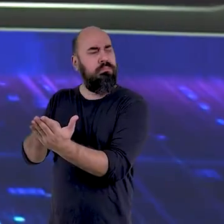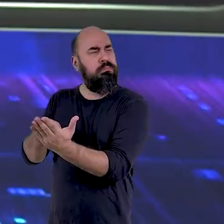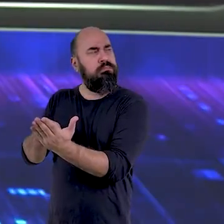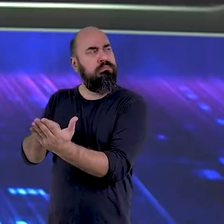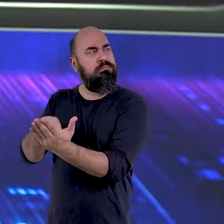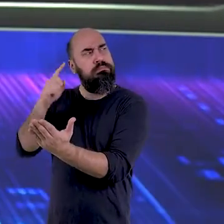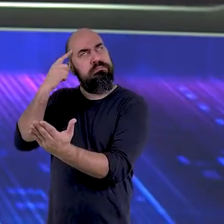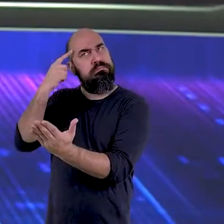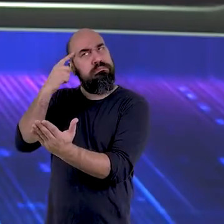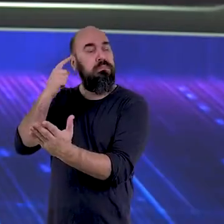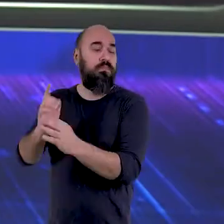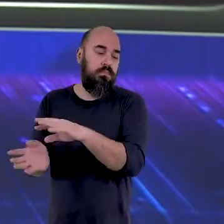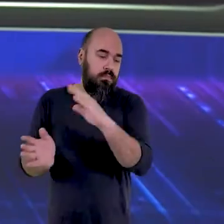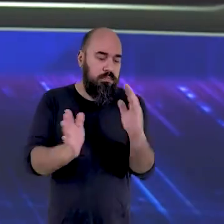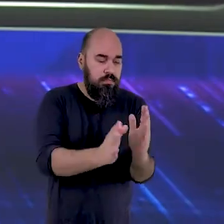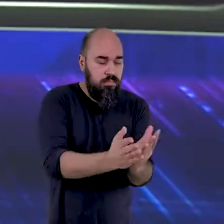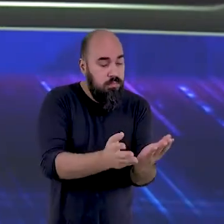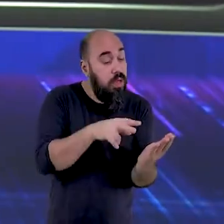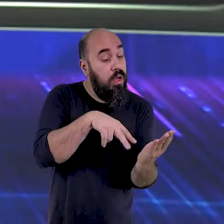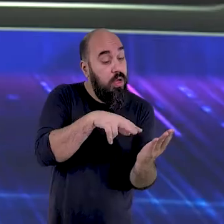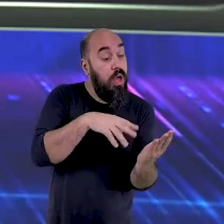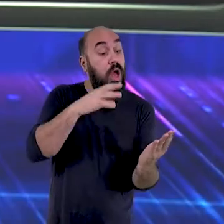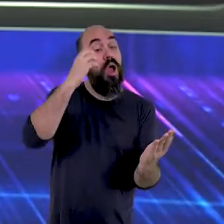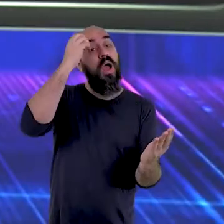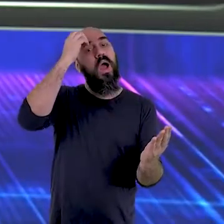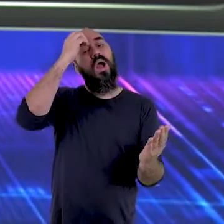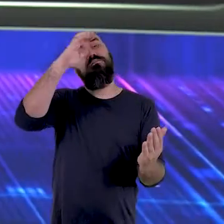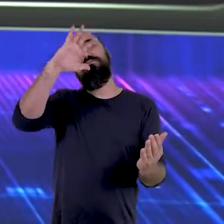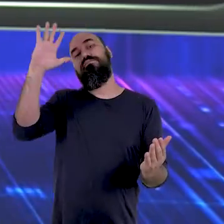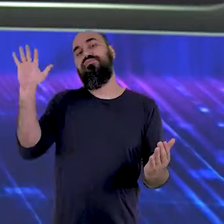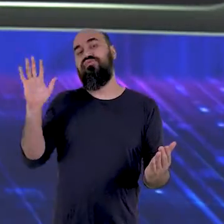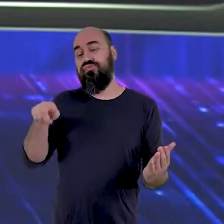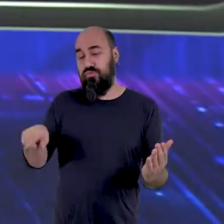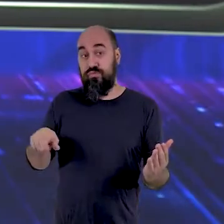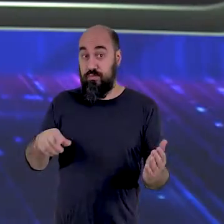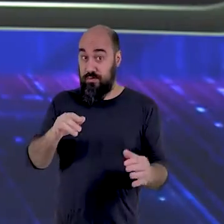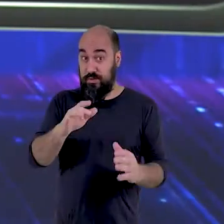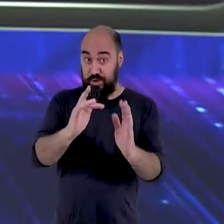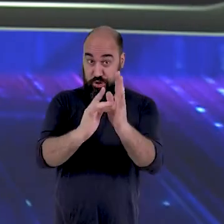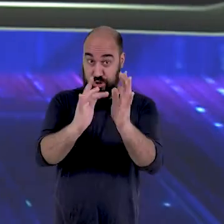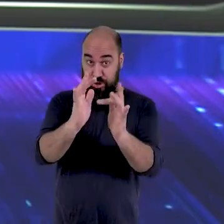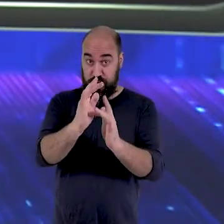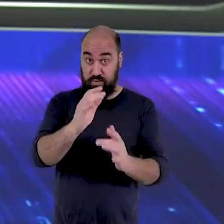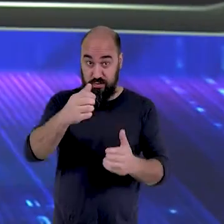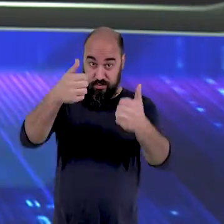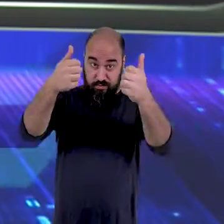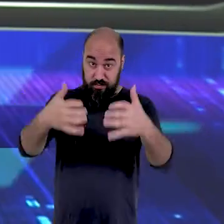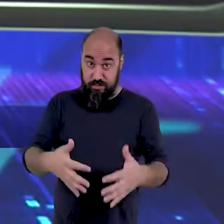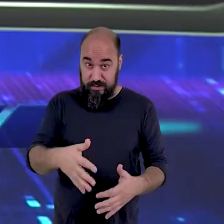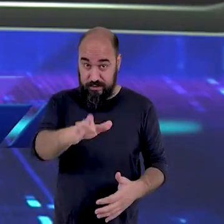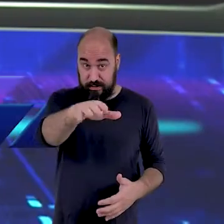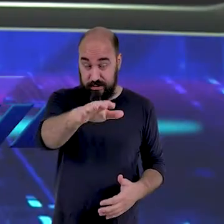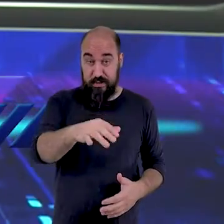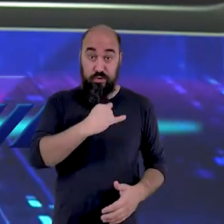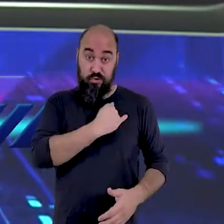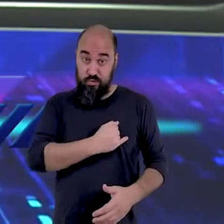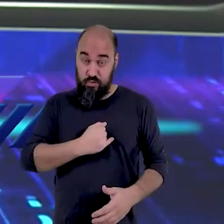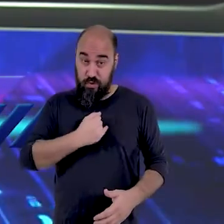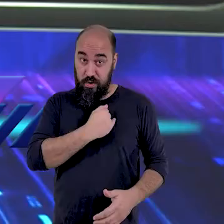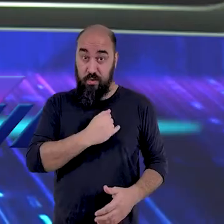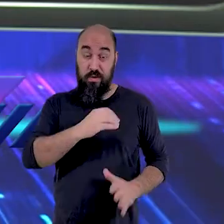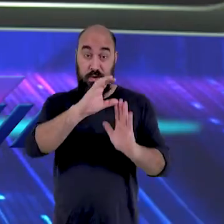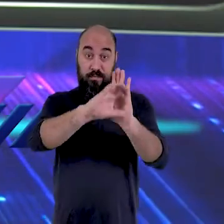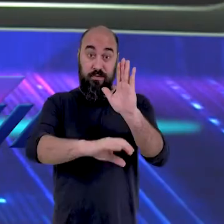Jesus falava sobre a Bíblia, quando ele ensinava sobre a Bíblia, olha o que ele falou. Veja, Evangelho de João, capítulo 5,